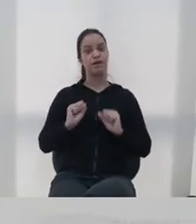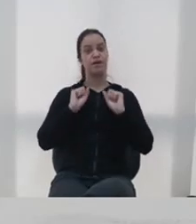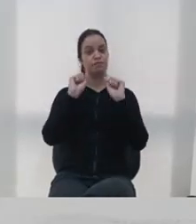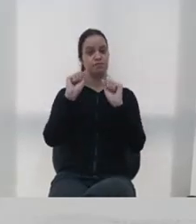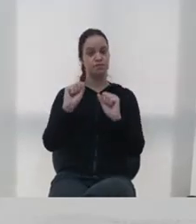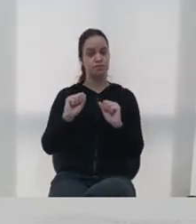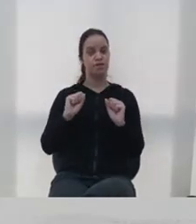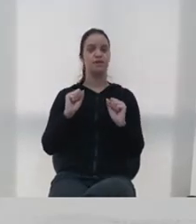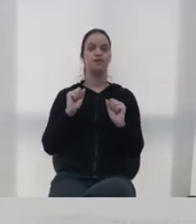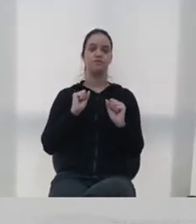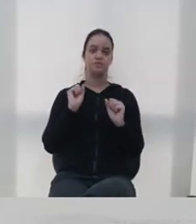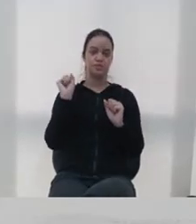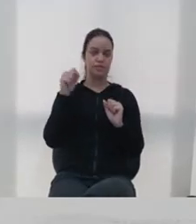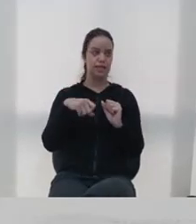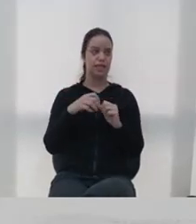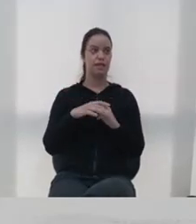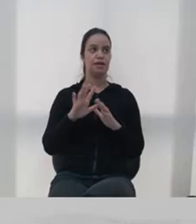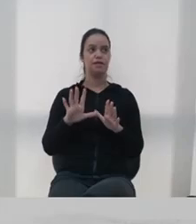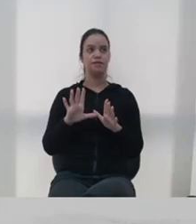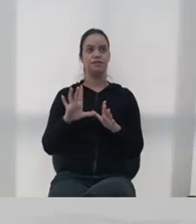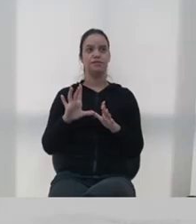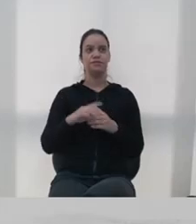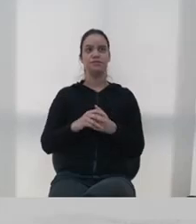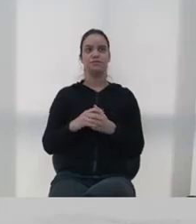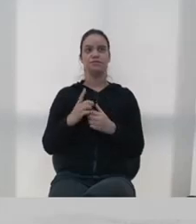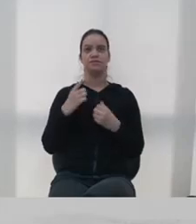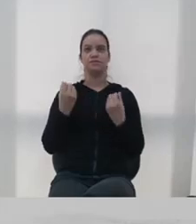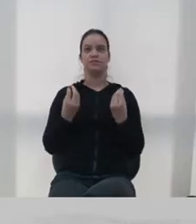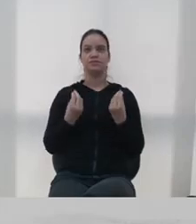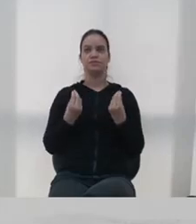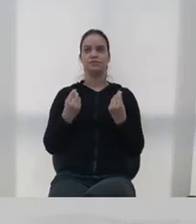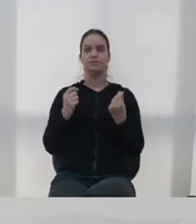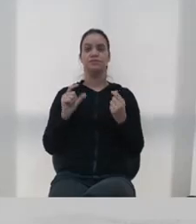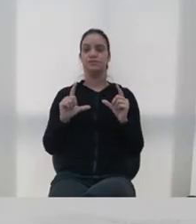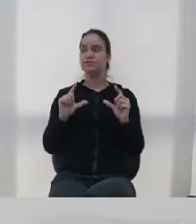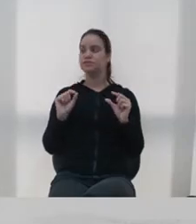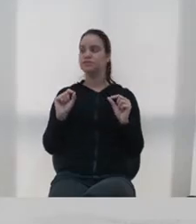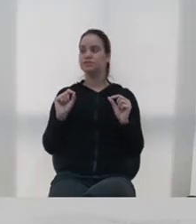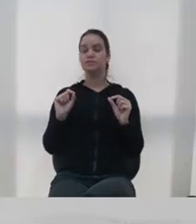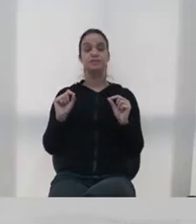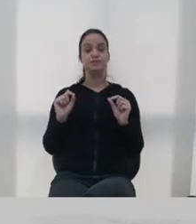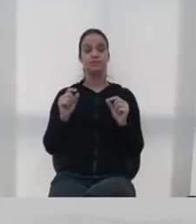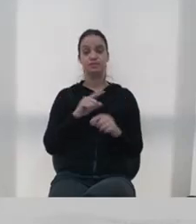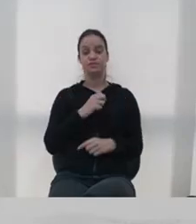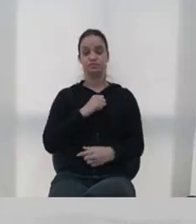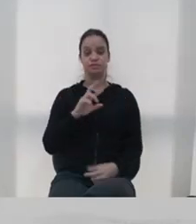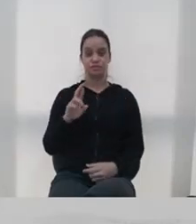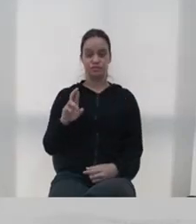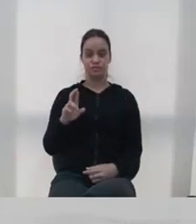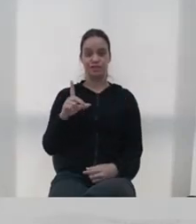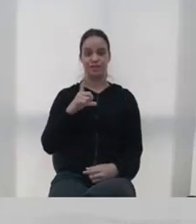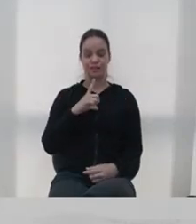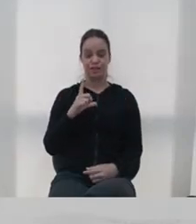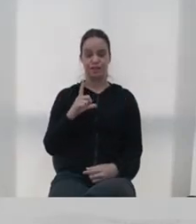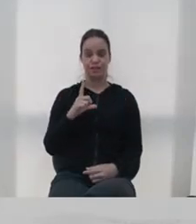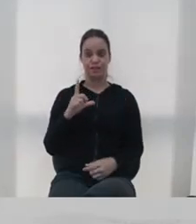de recursos previstos e publicizados, aos quais Vossa Senhoria certamente